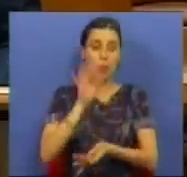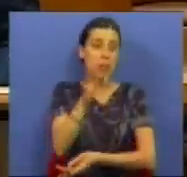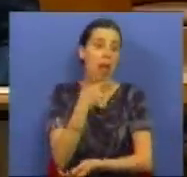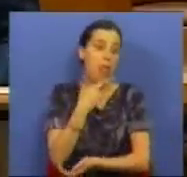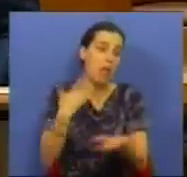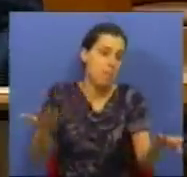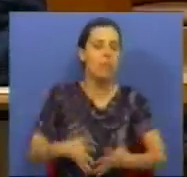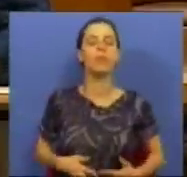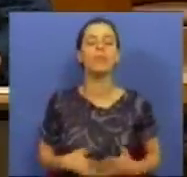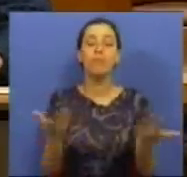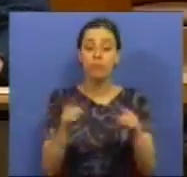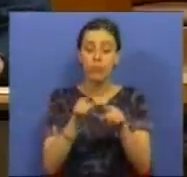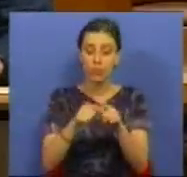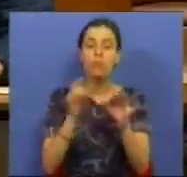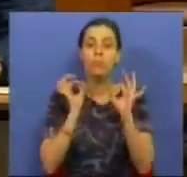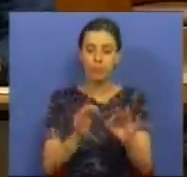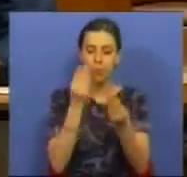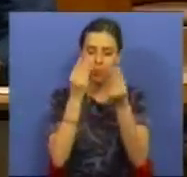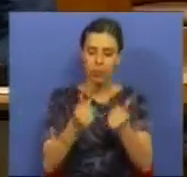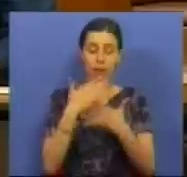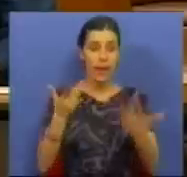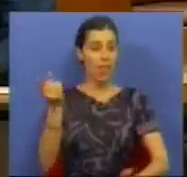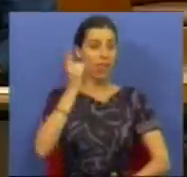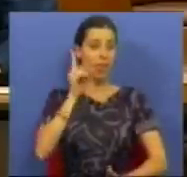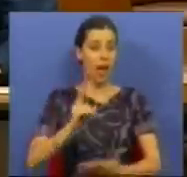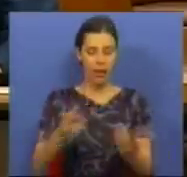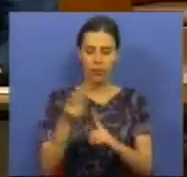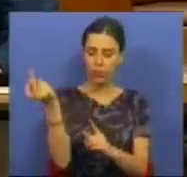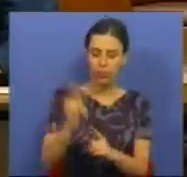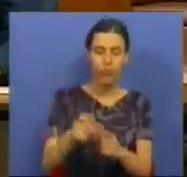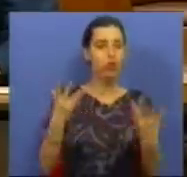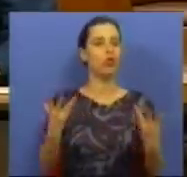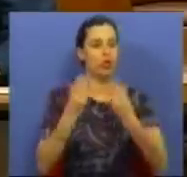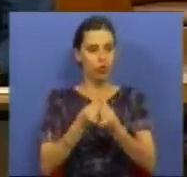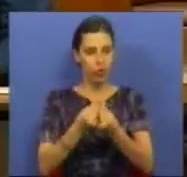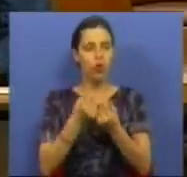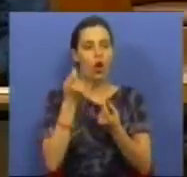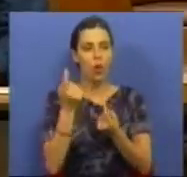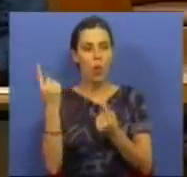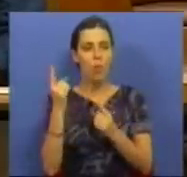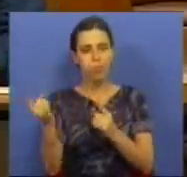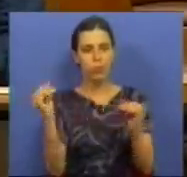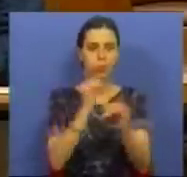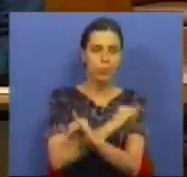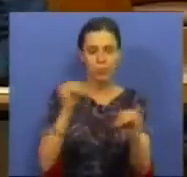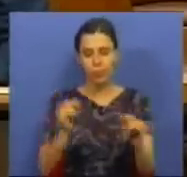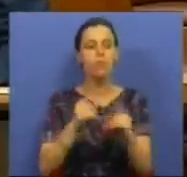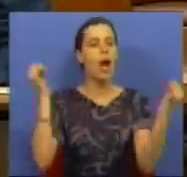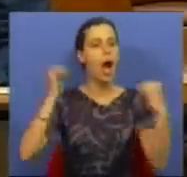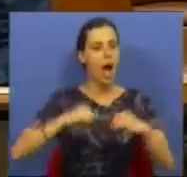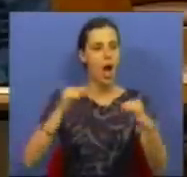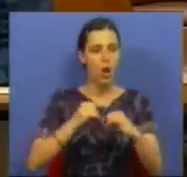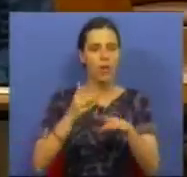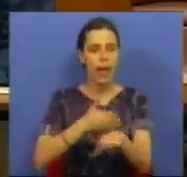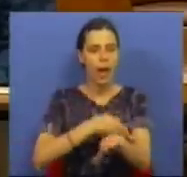disseram. Com a solenidade própria das grandes datas, apareceram juntos e à vez para declarar que estão de acordo